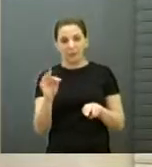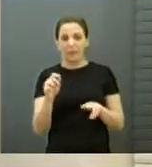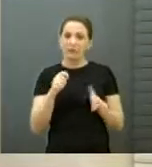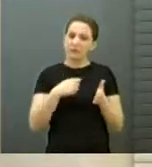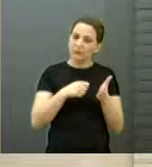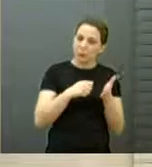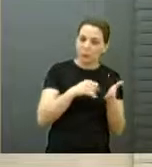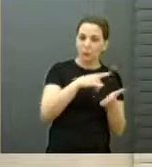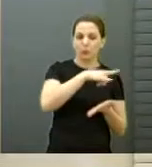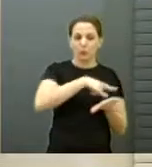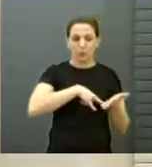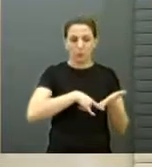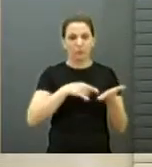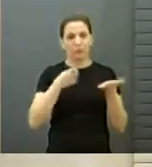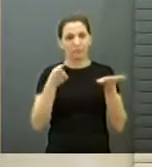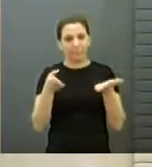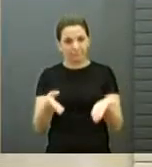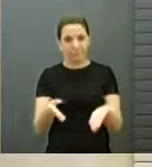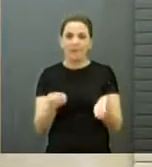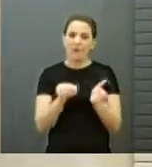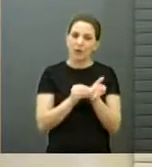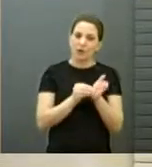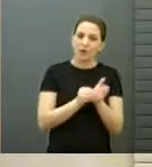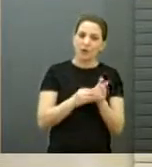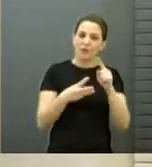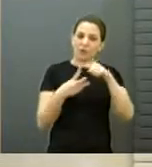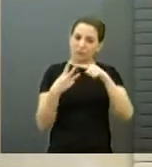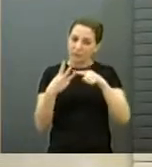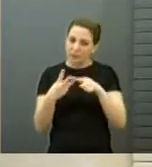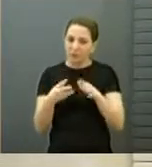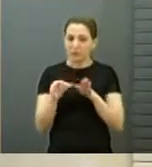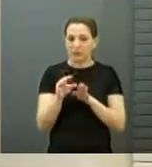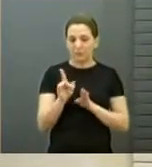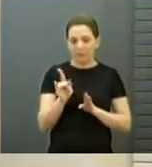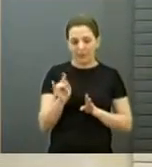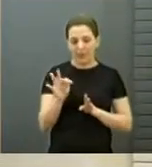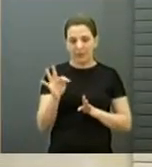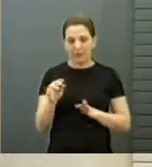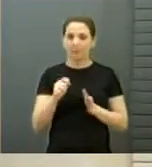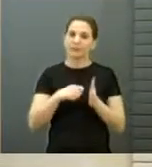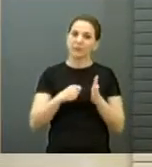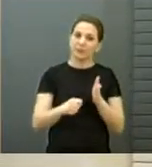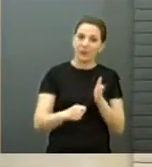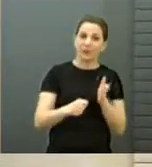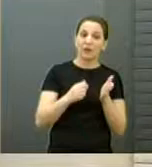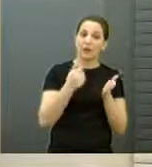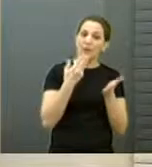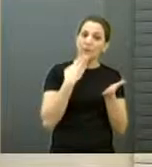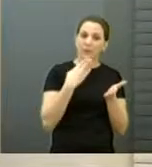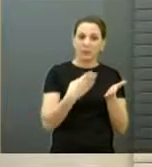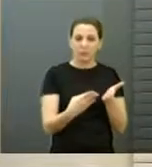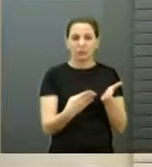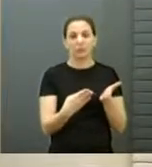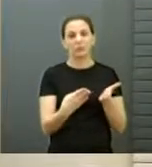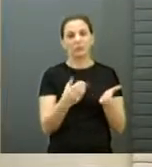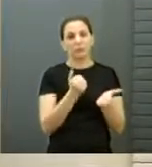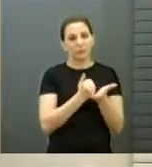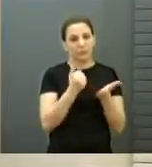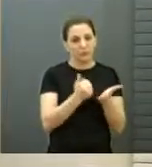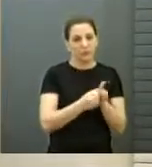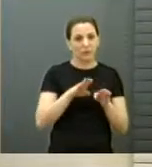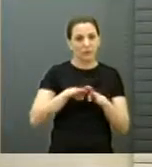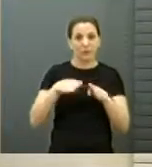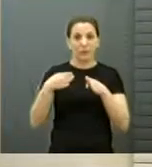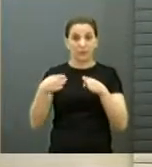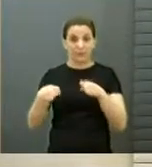documento, faltava apenas as nossas assinaturas, e o requerimento da SEI foi protocolado na Câmara, e aí